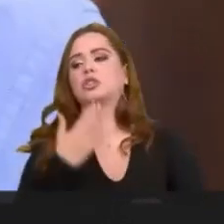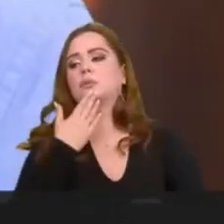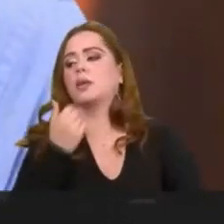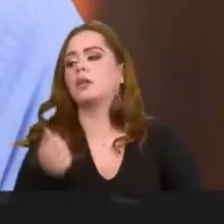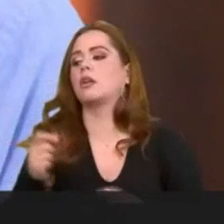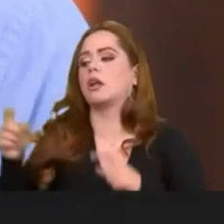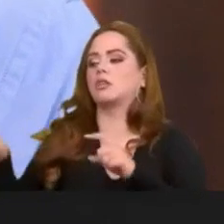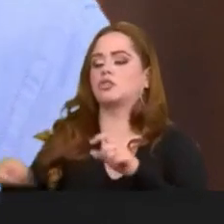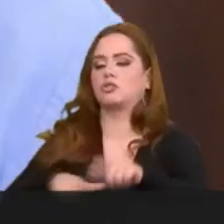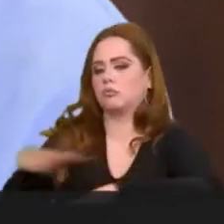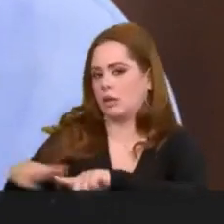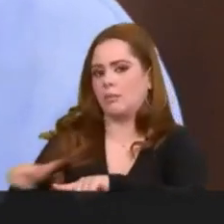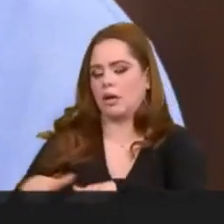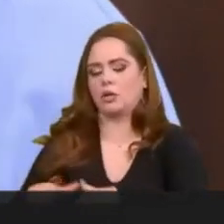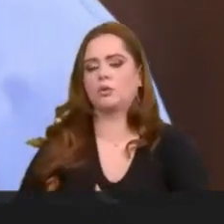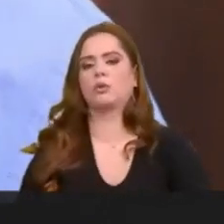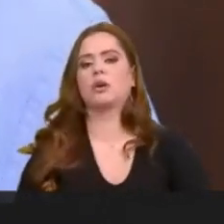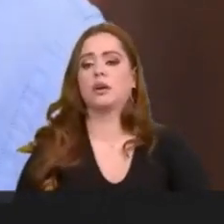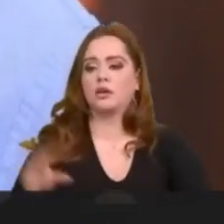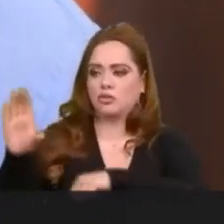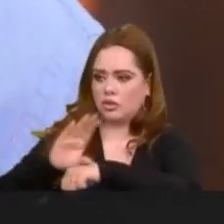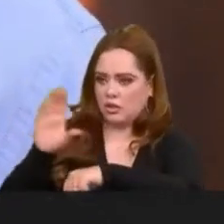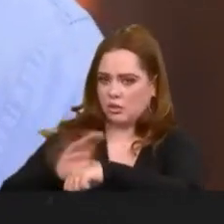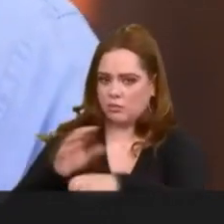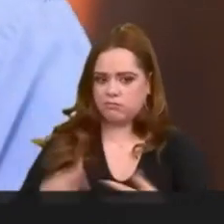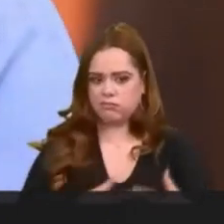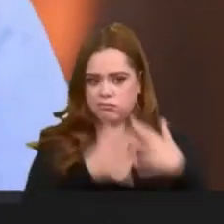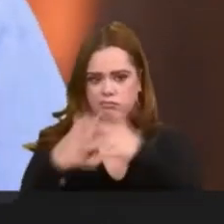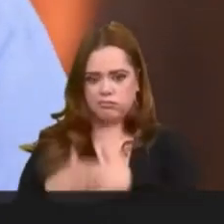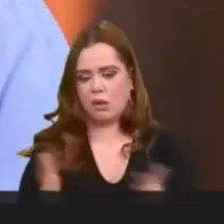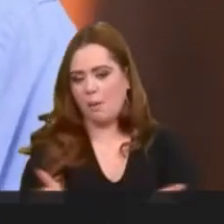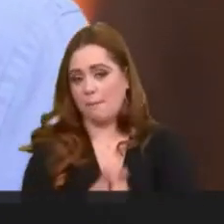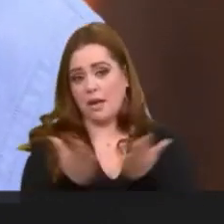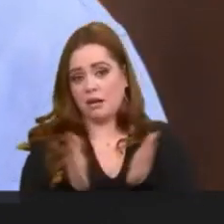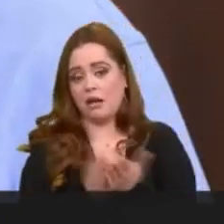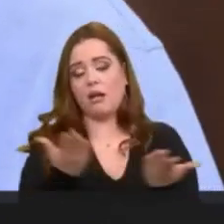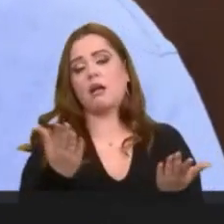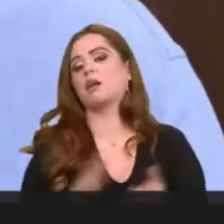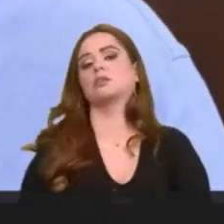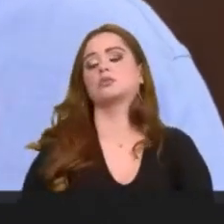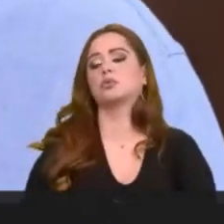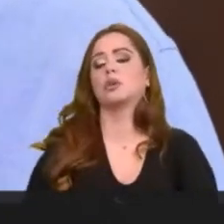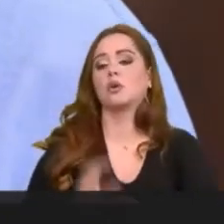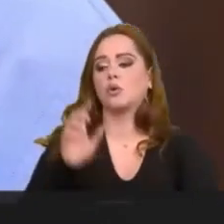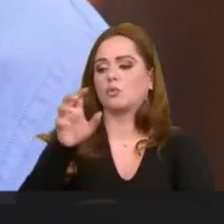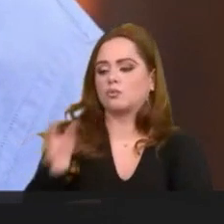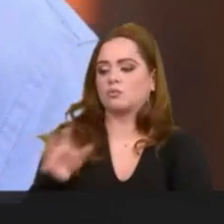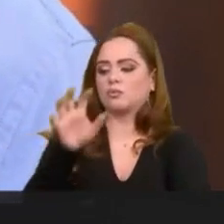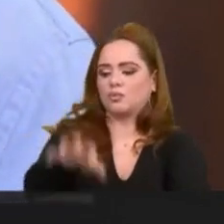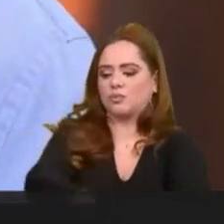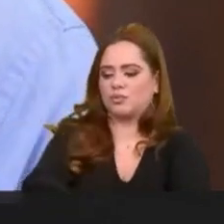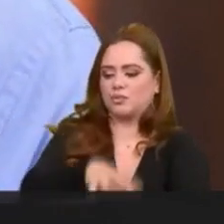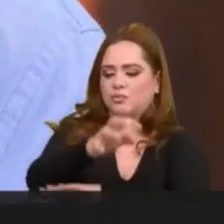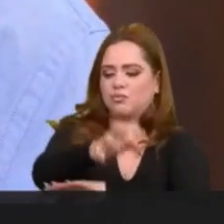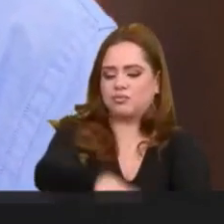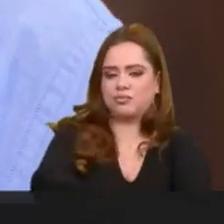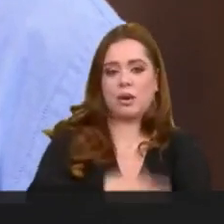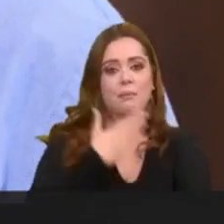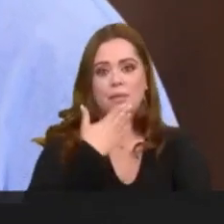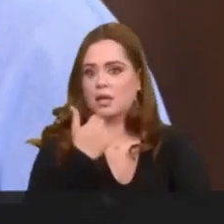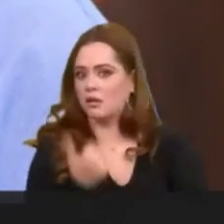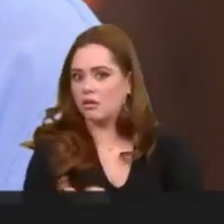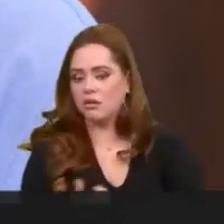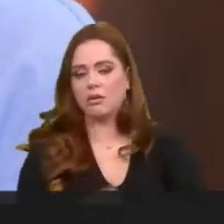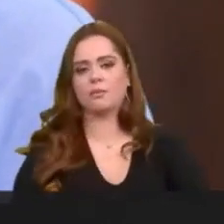de trabalho financiar uma máquina mais barato um pequeno trator uma pequena colheitadeira sabe a coisa